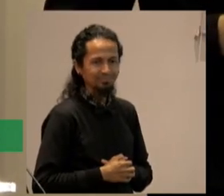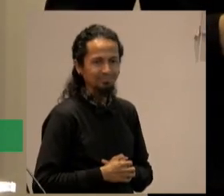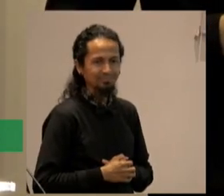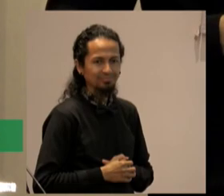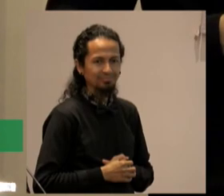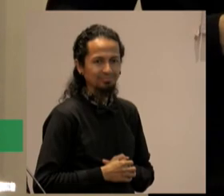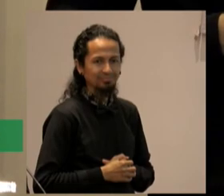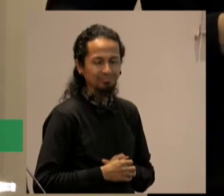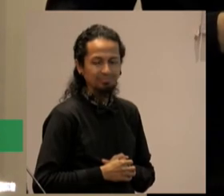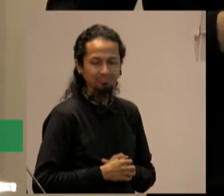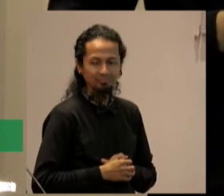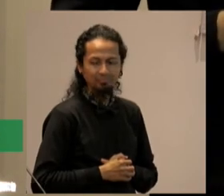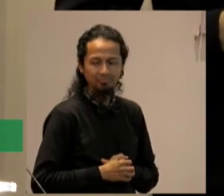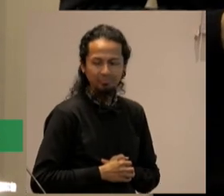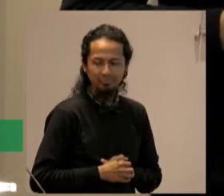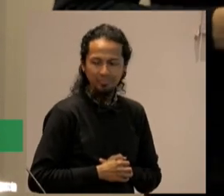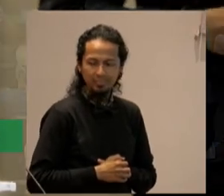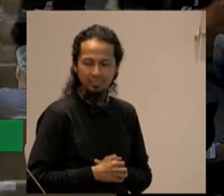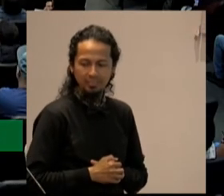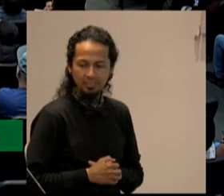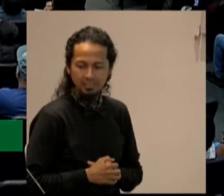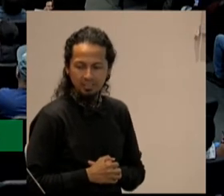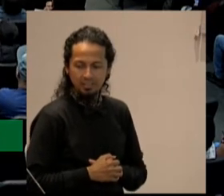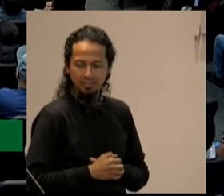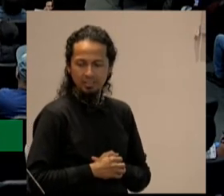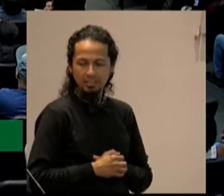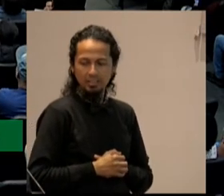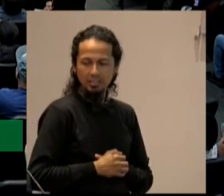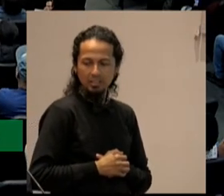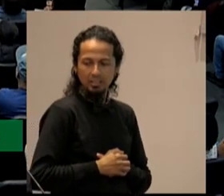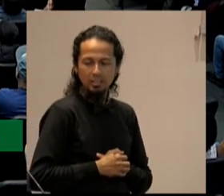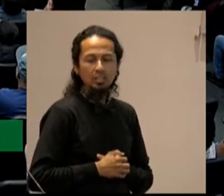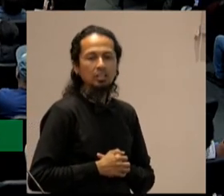Cleusa Silvano, diretora da Educação Infantil.